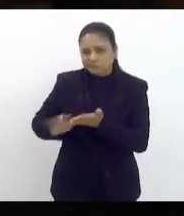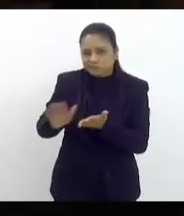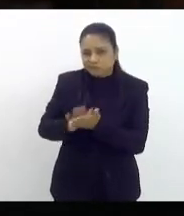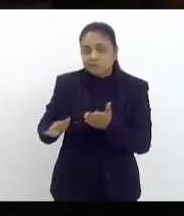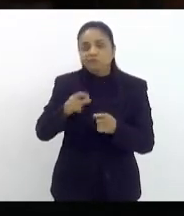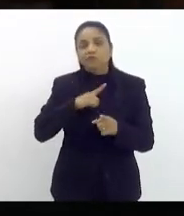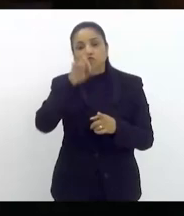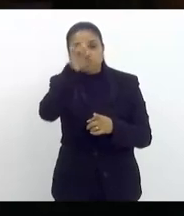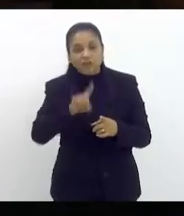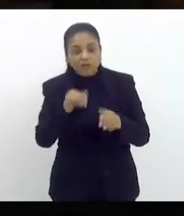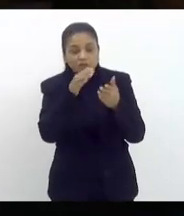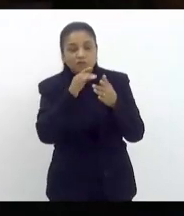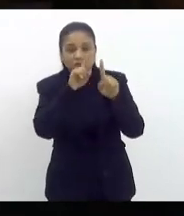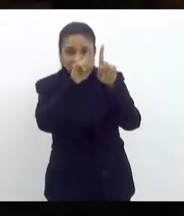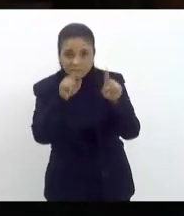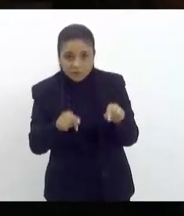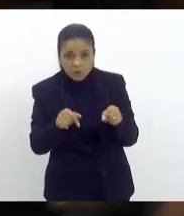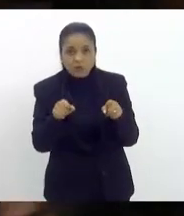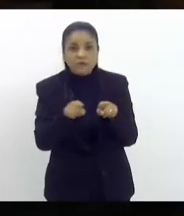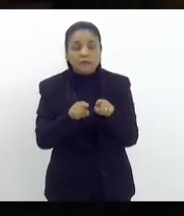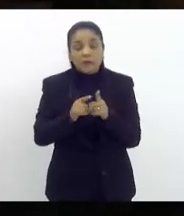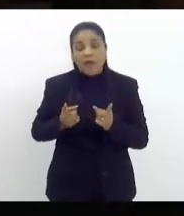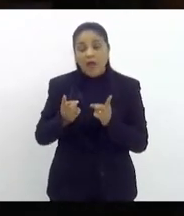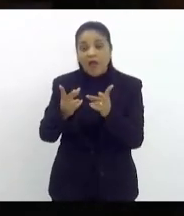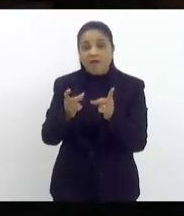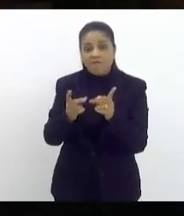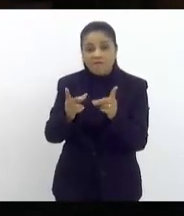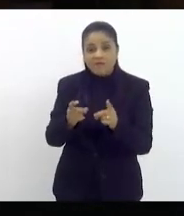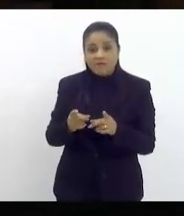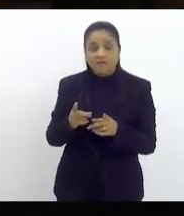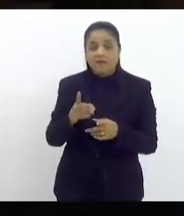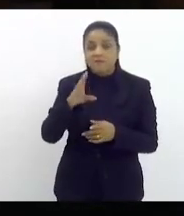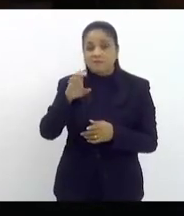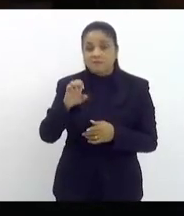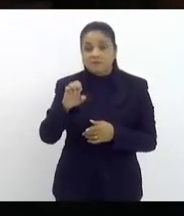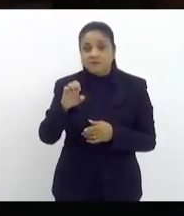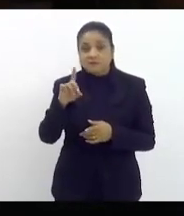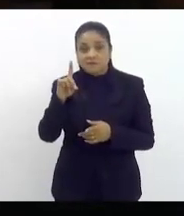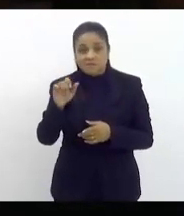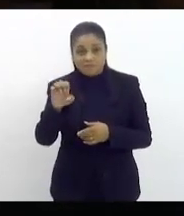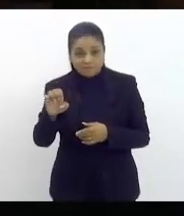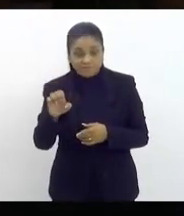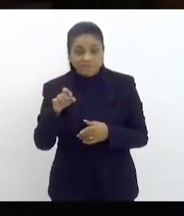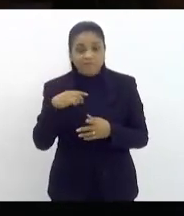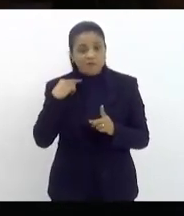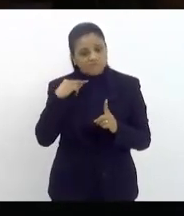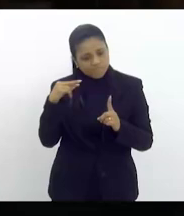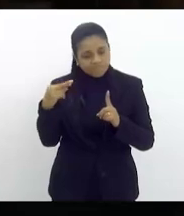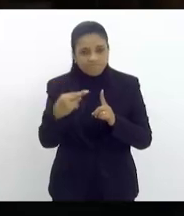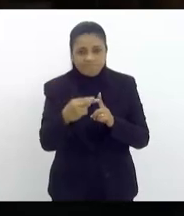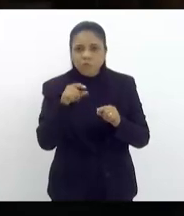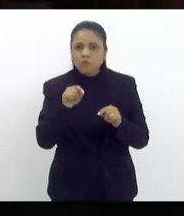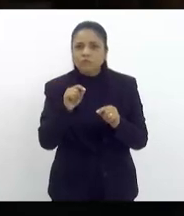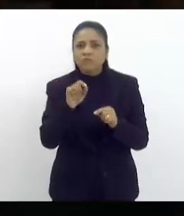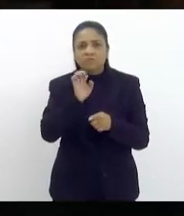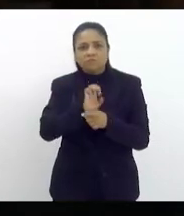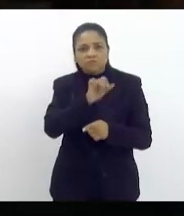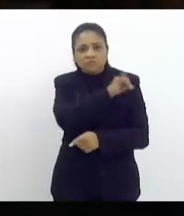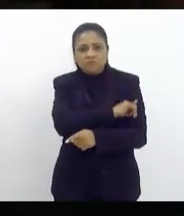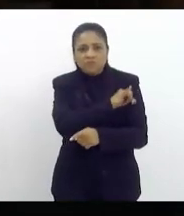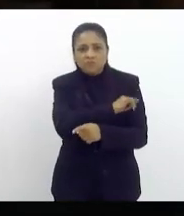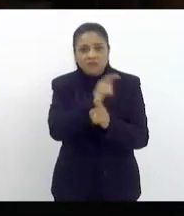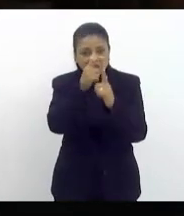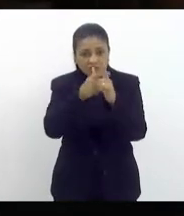servidores e a venda da SEDAI, que aí, olhando, o Rio de Janeiro vai dever, nos próximos anos,